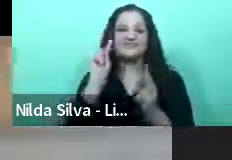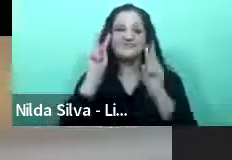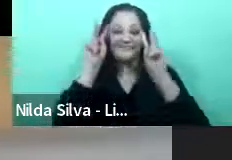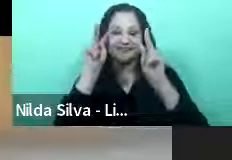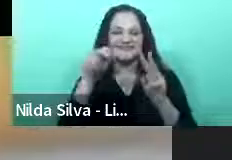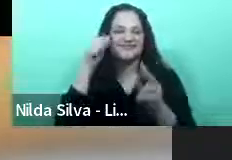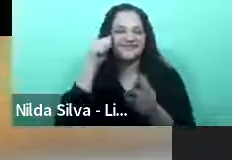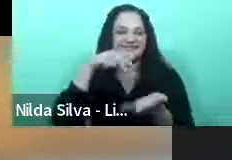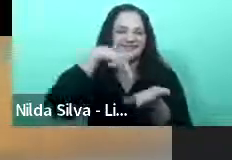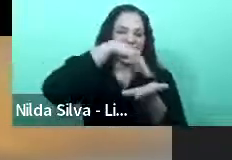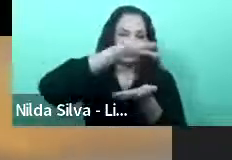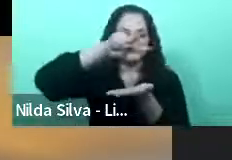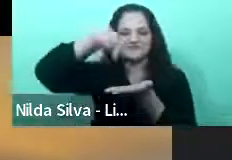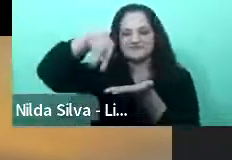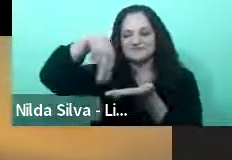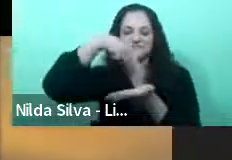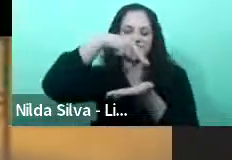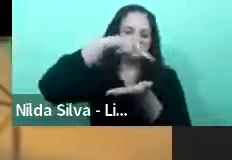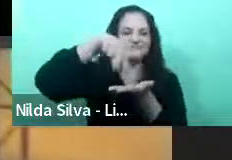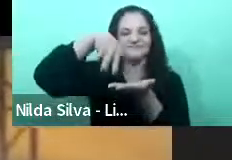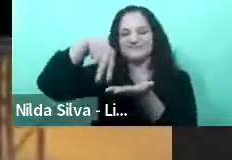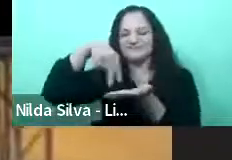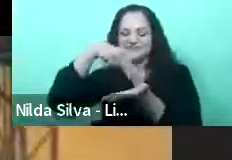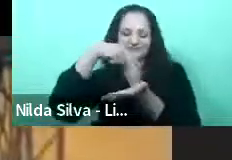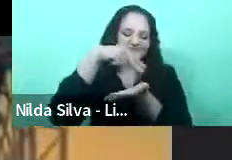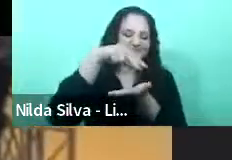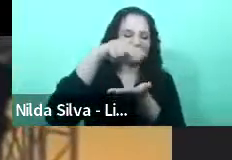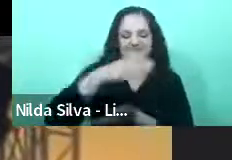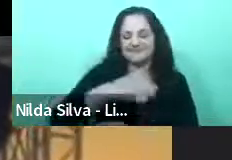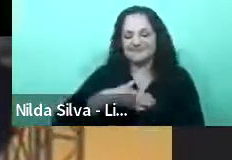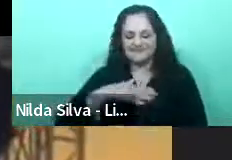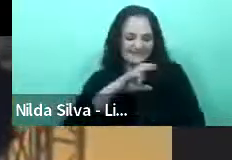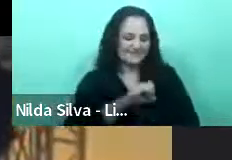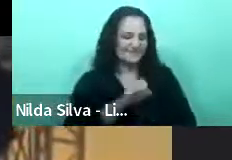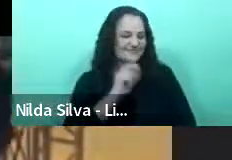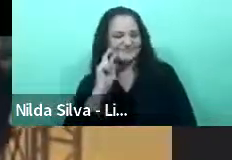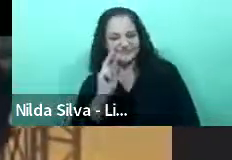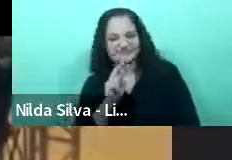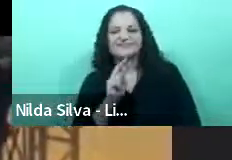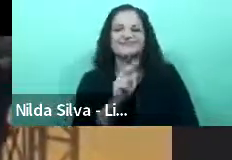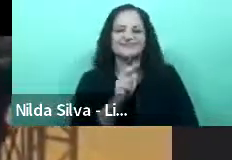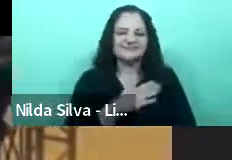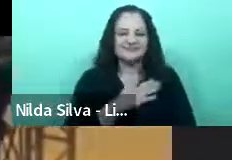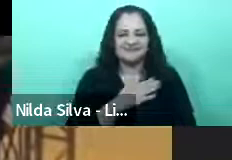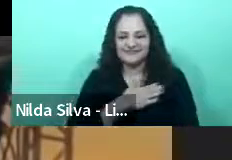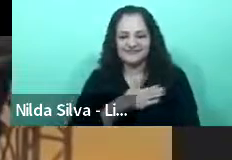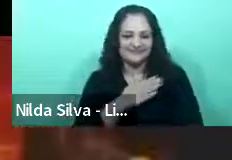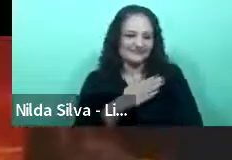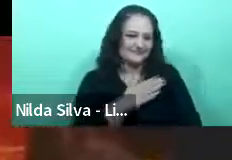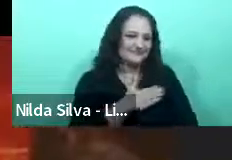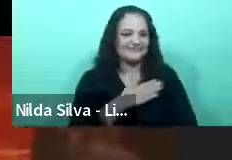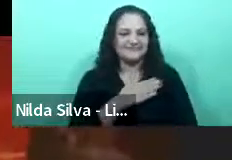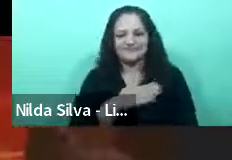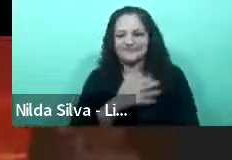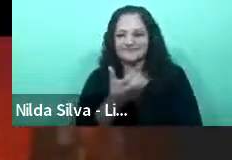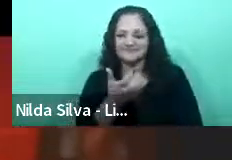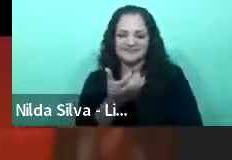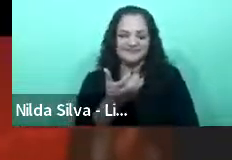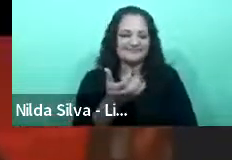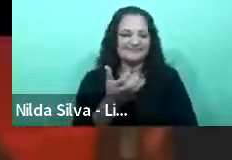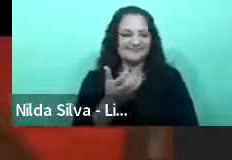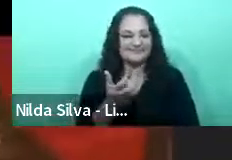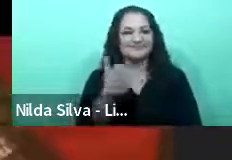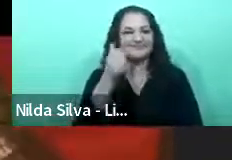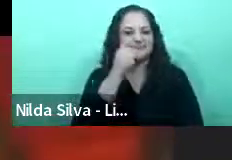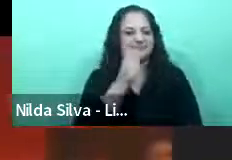ver, quero ver moça rodar. Titiriri, meu bem te vi, tatarará, meu sabiá. Quero ver,